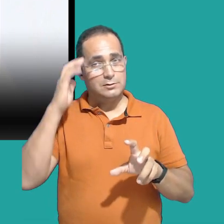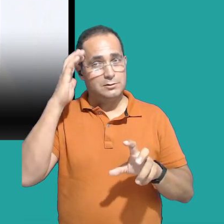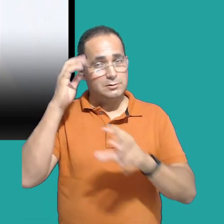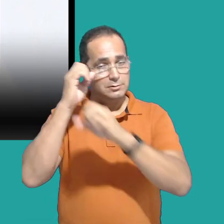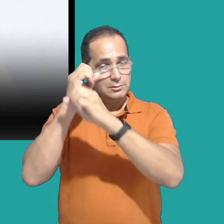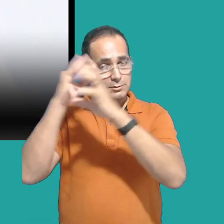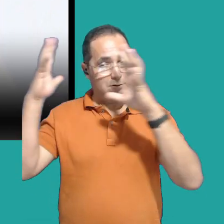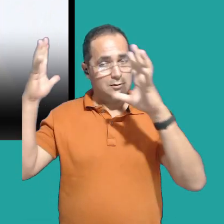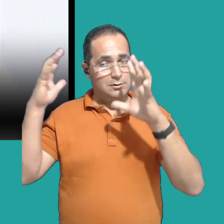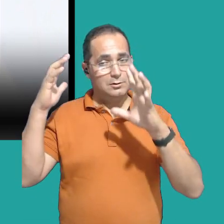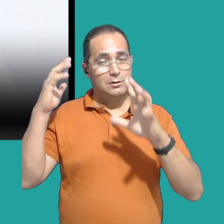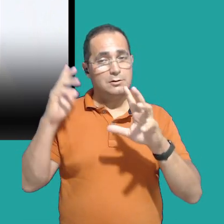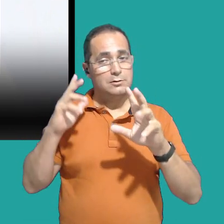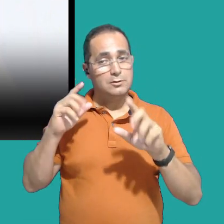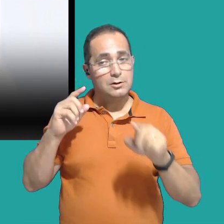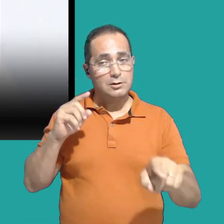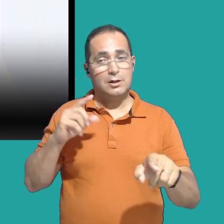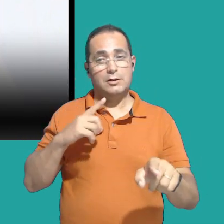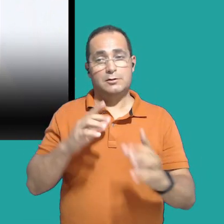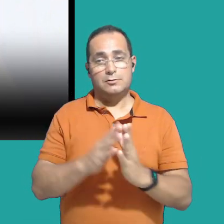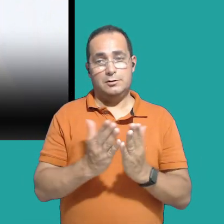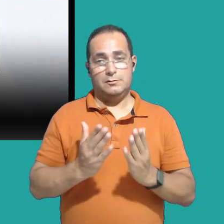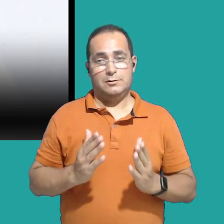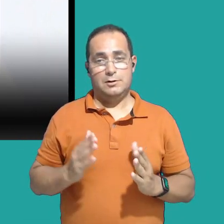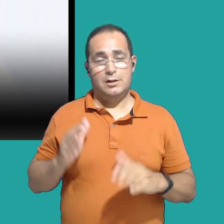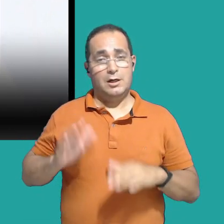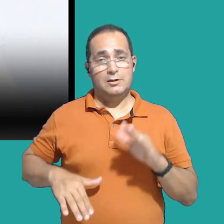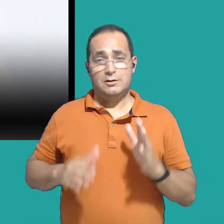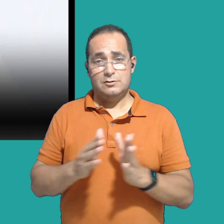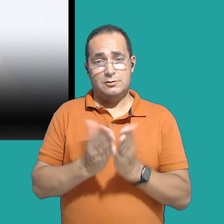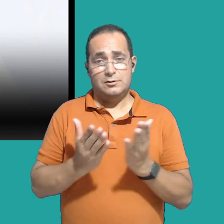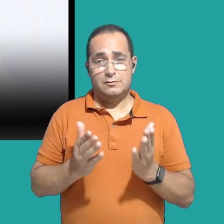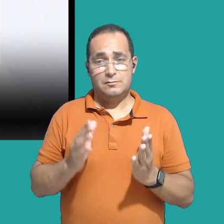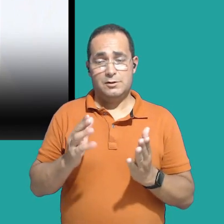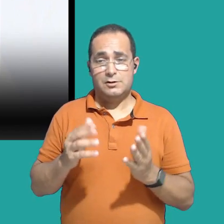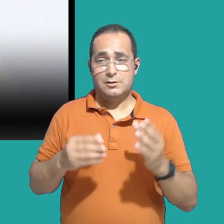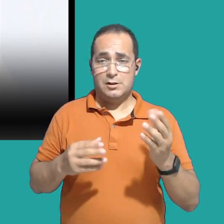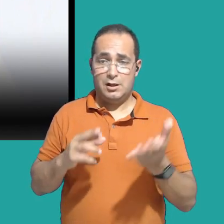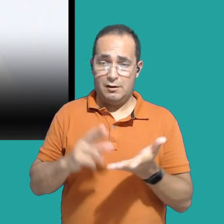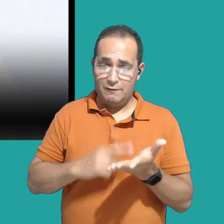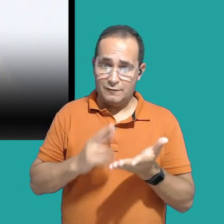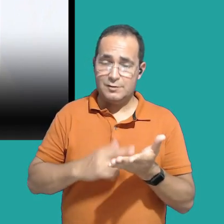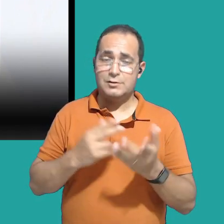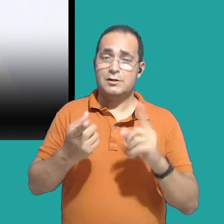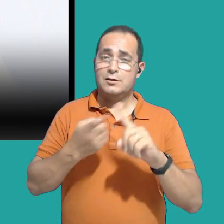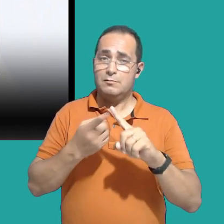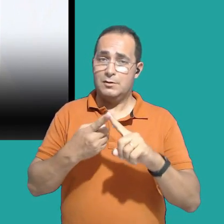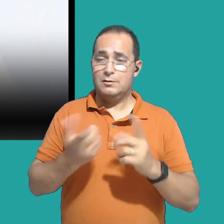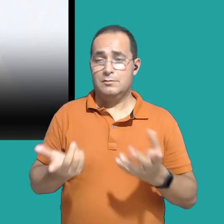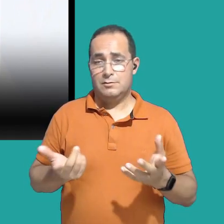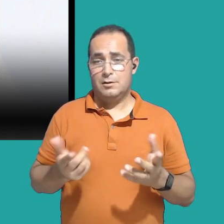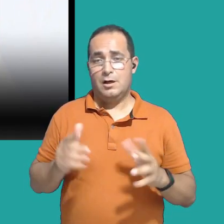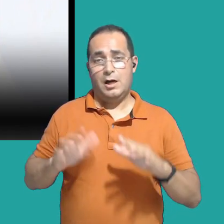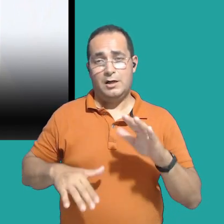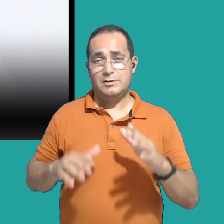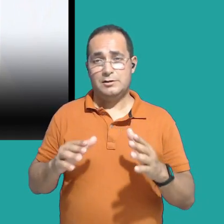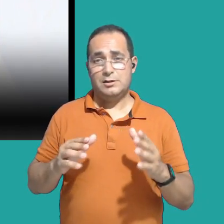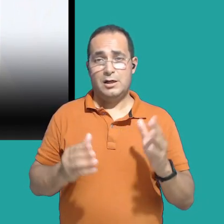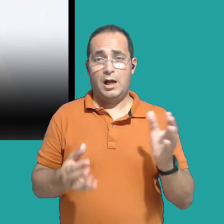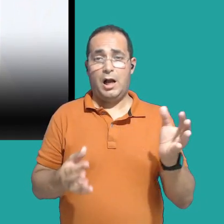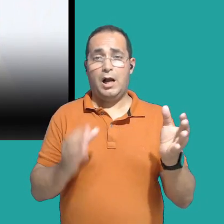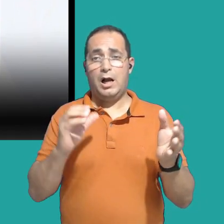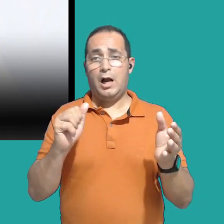ver, né, entre aspas, como são aquelas imagens que estão naquele livro. Às vezes não só o livro, mas uma revista também,